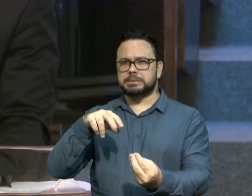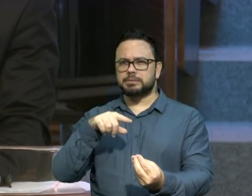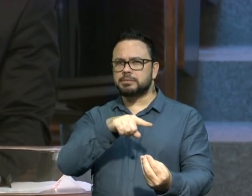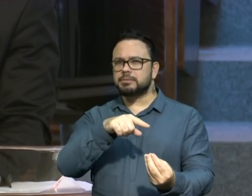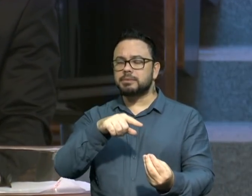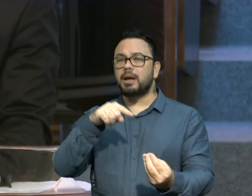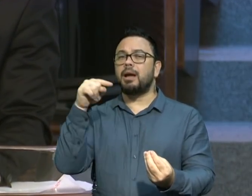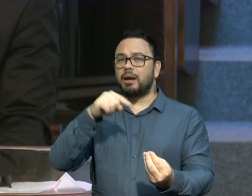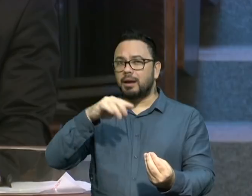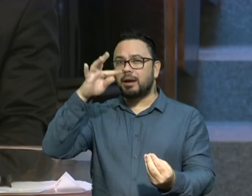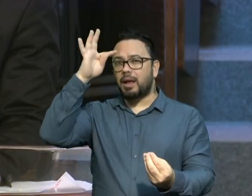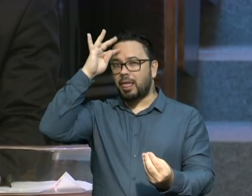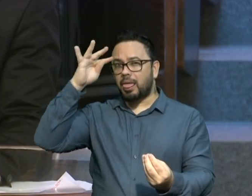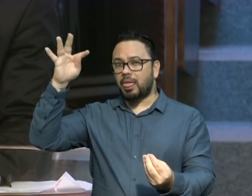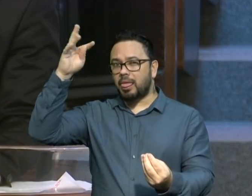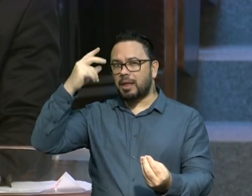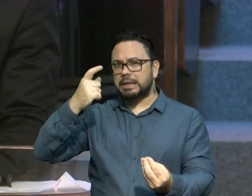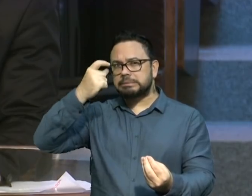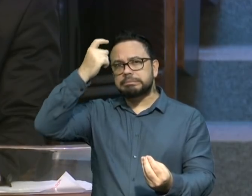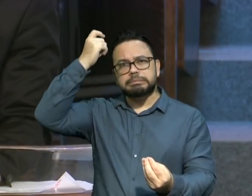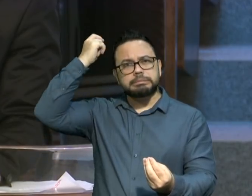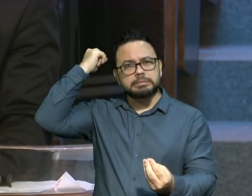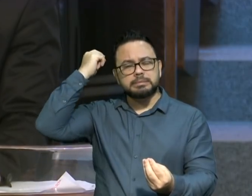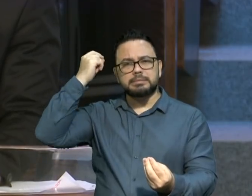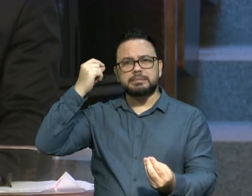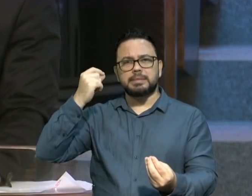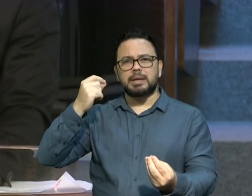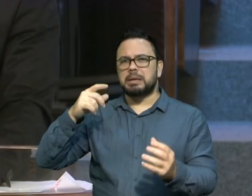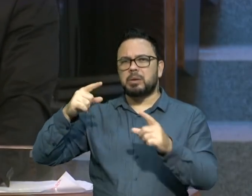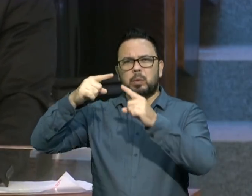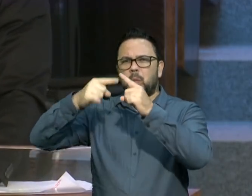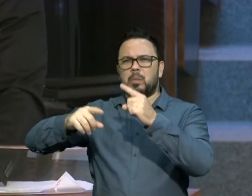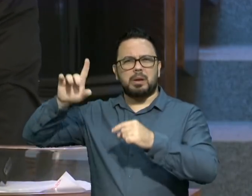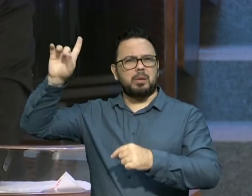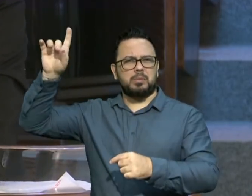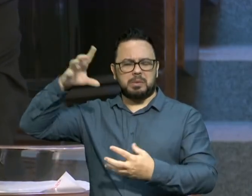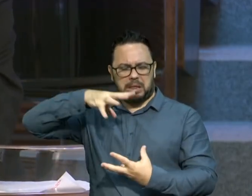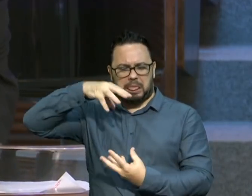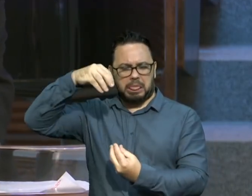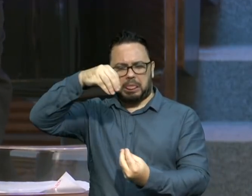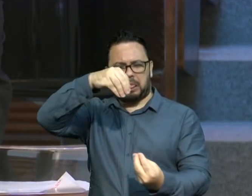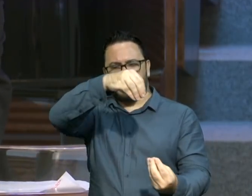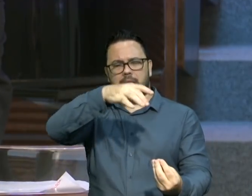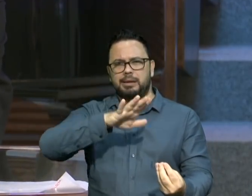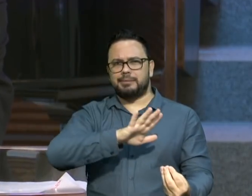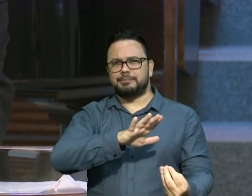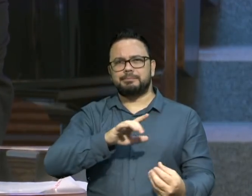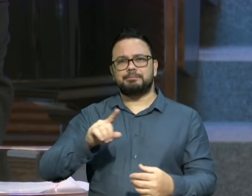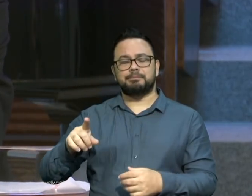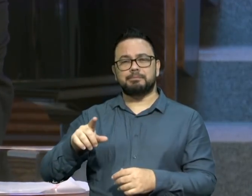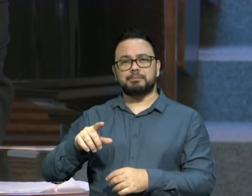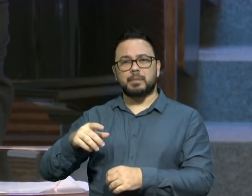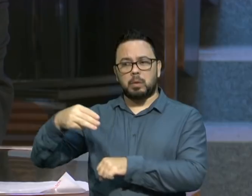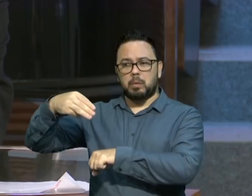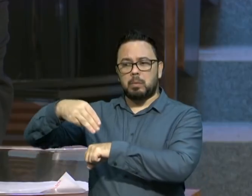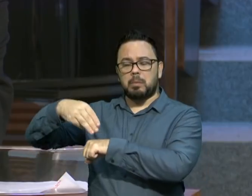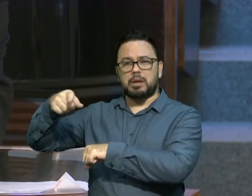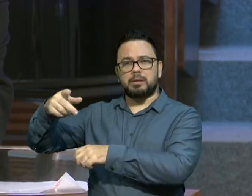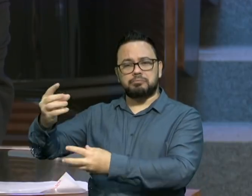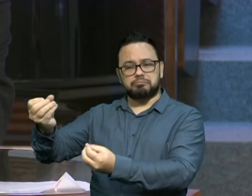filosofia grega filosofia pagã que ele recebeu do seu mestre Sócrates